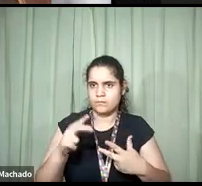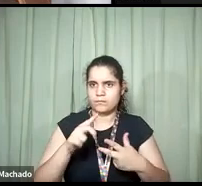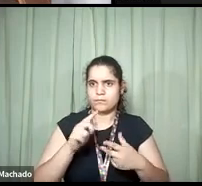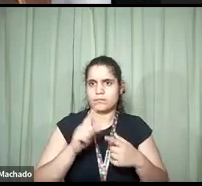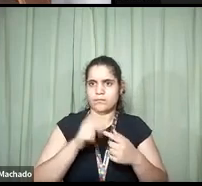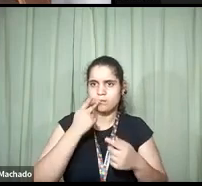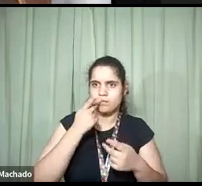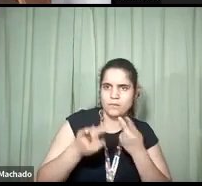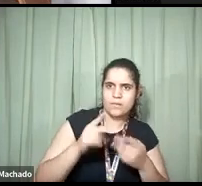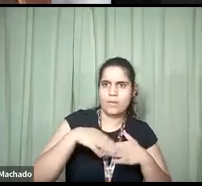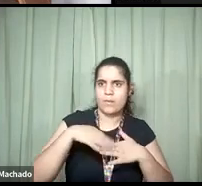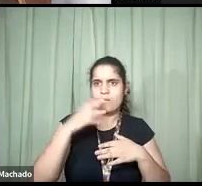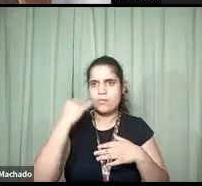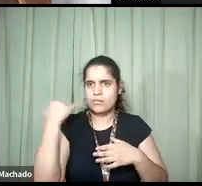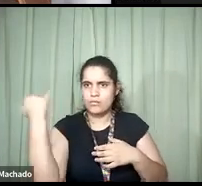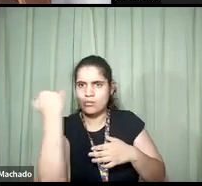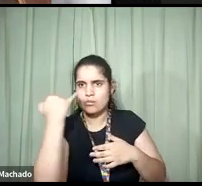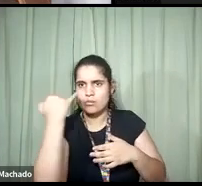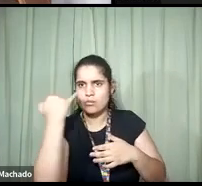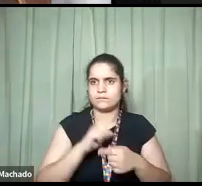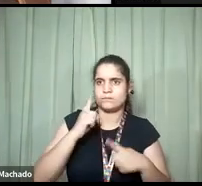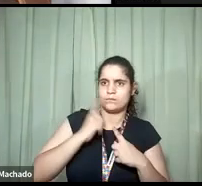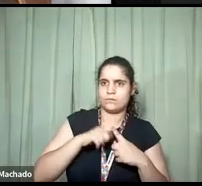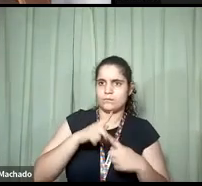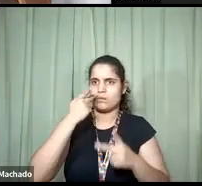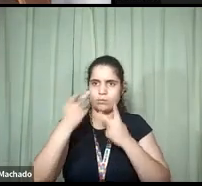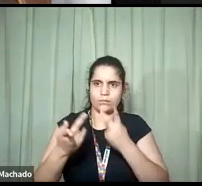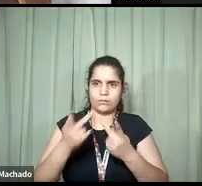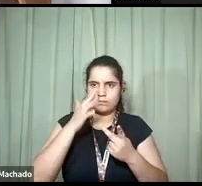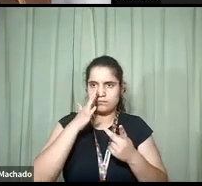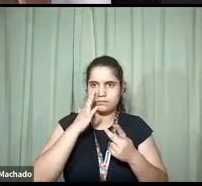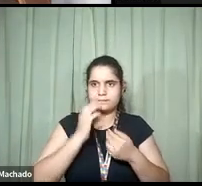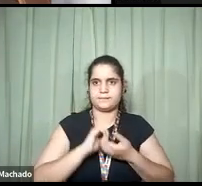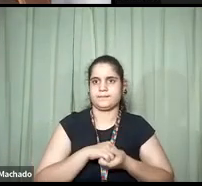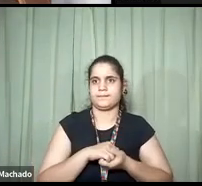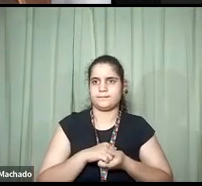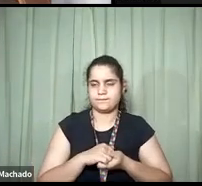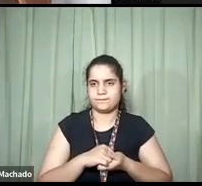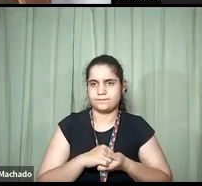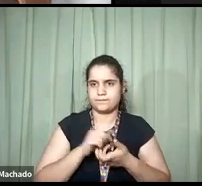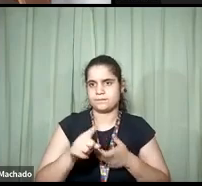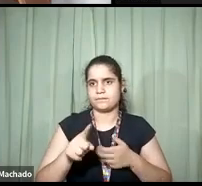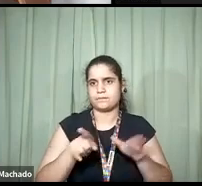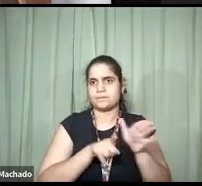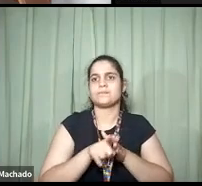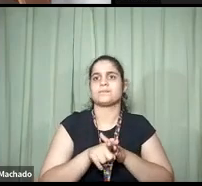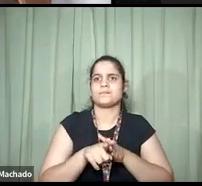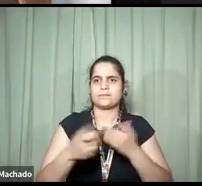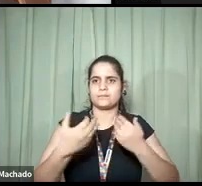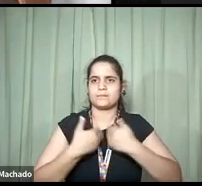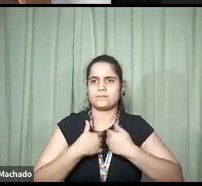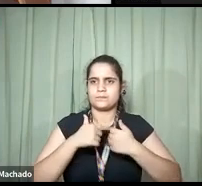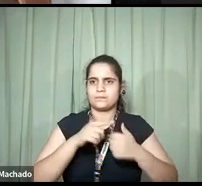acho que é importante, porque é uma discussão atual. É assim, você pergunta, autismo tem